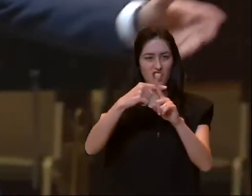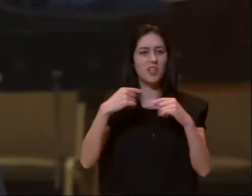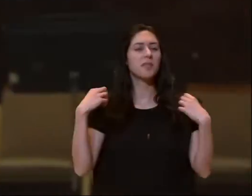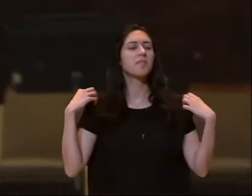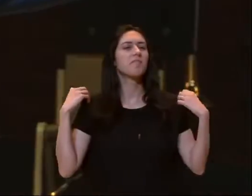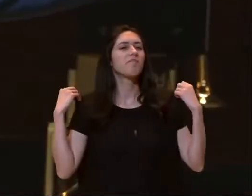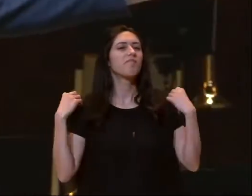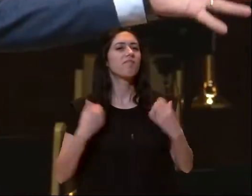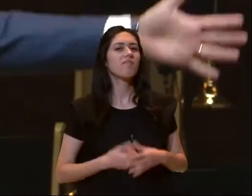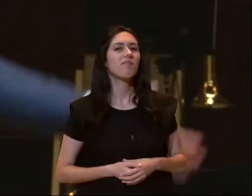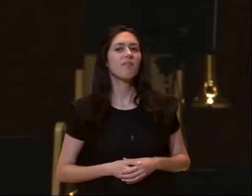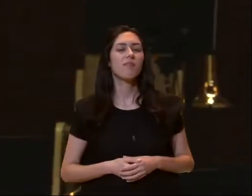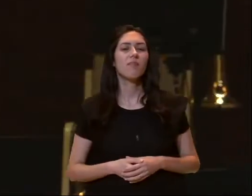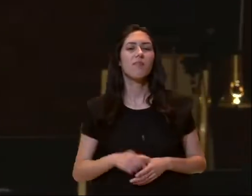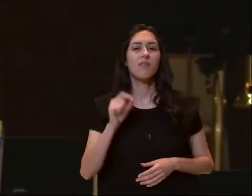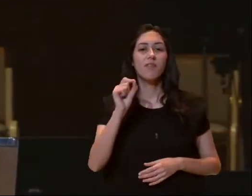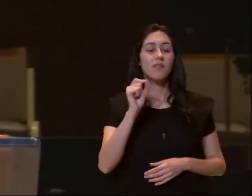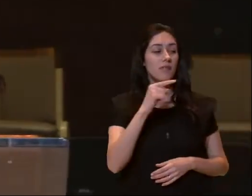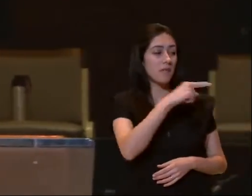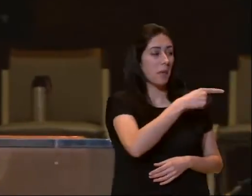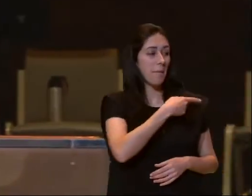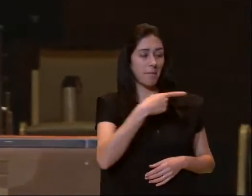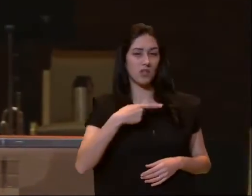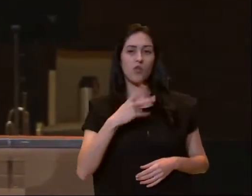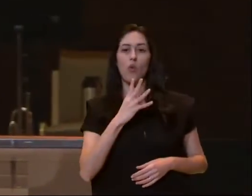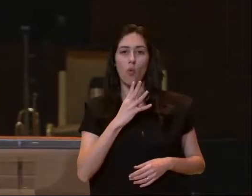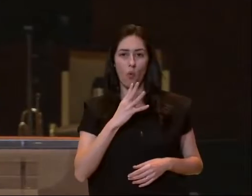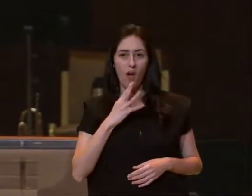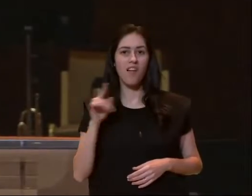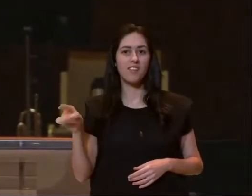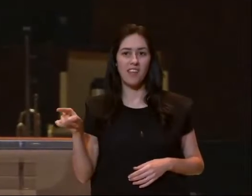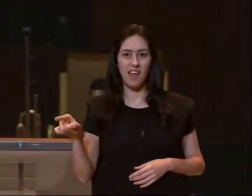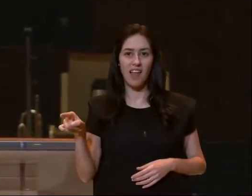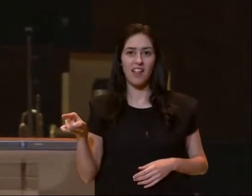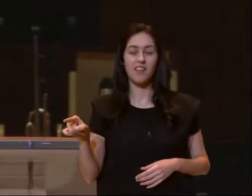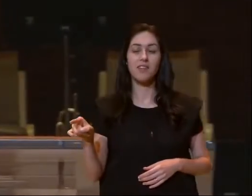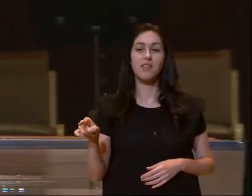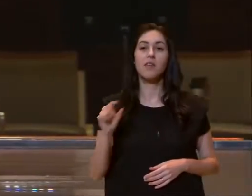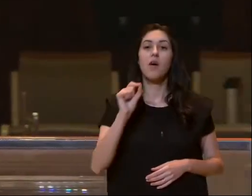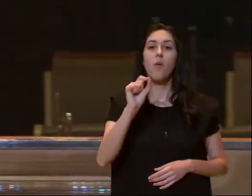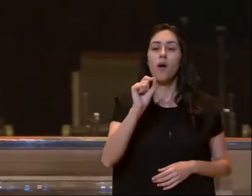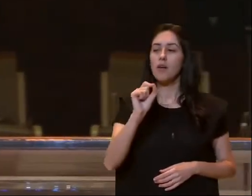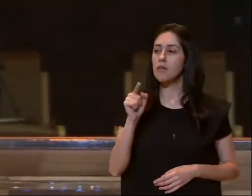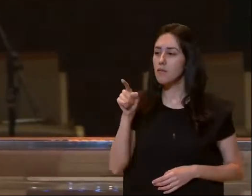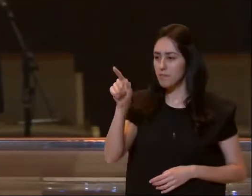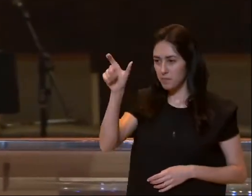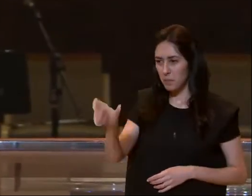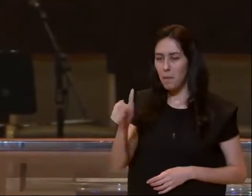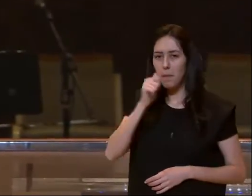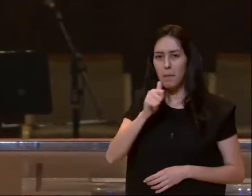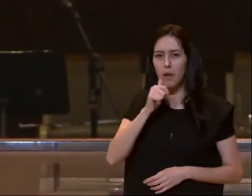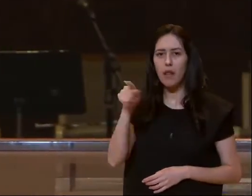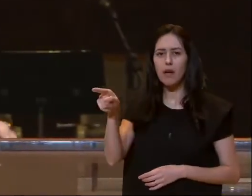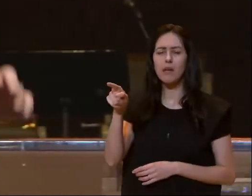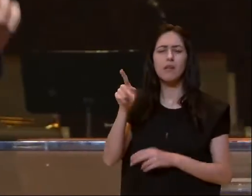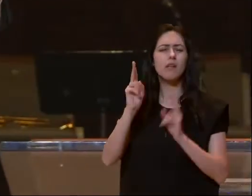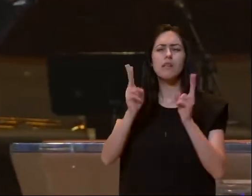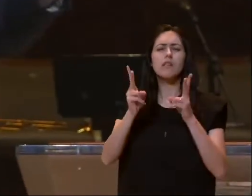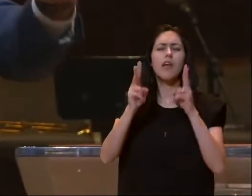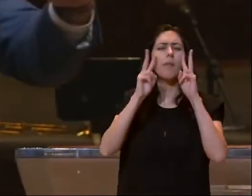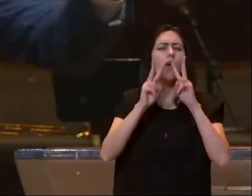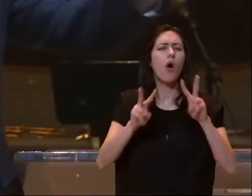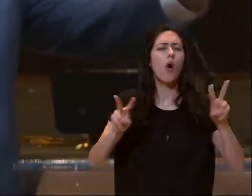Há anos o pastor Edson é testemunha, a gente trabalha com ela. Ela sempre tem um olhar bom,